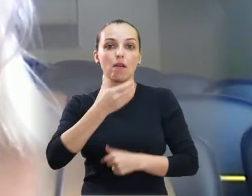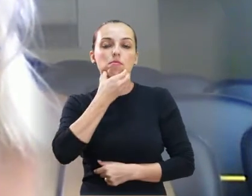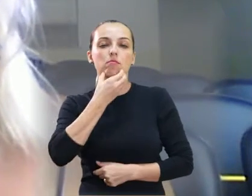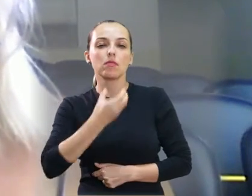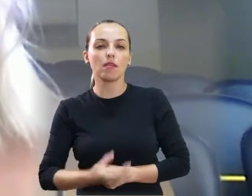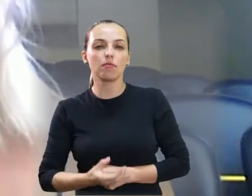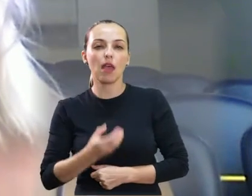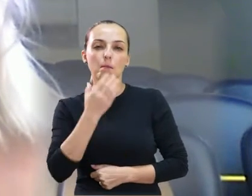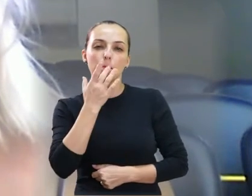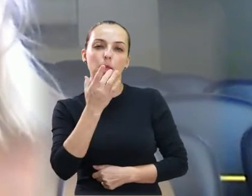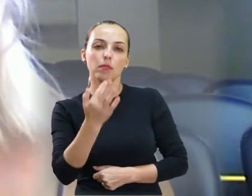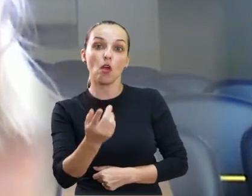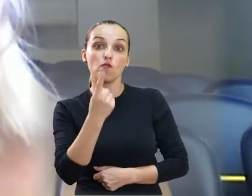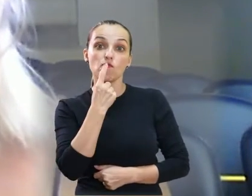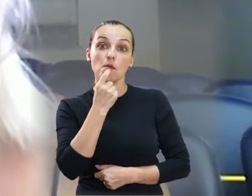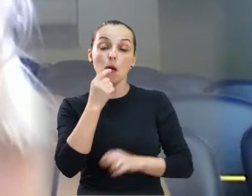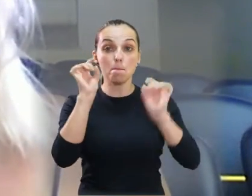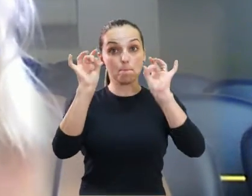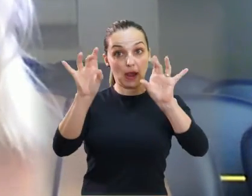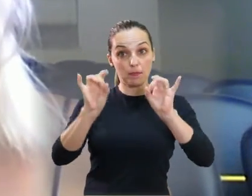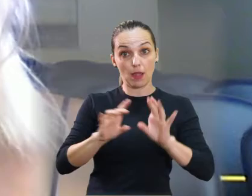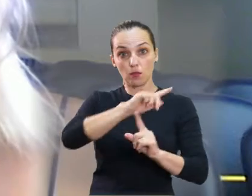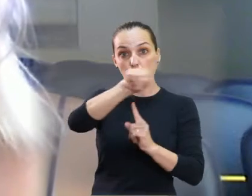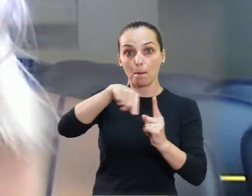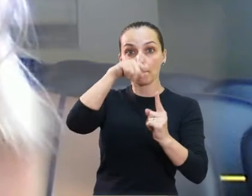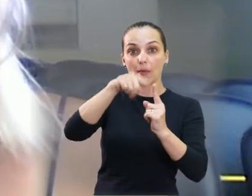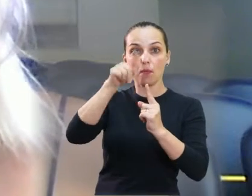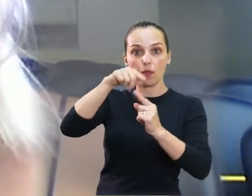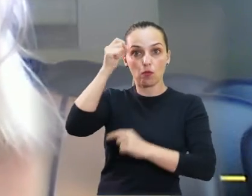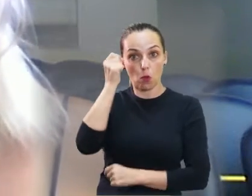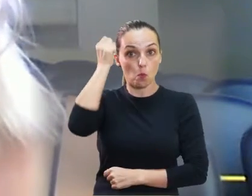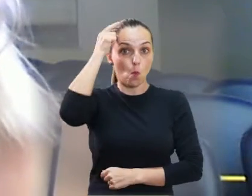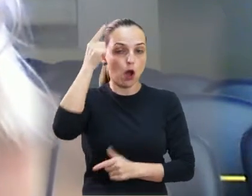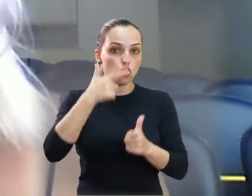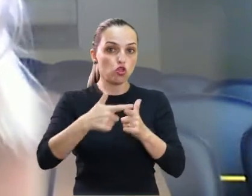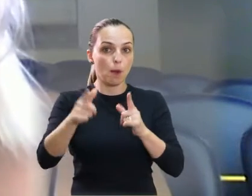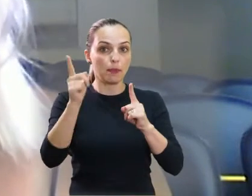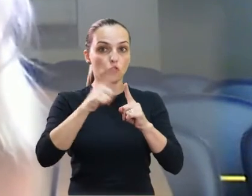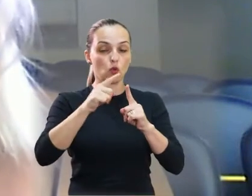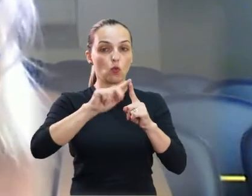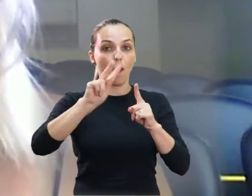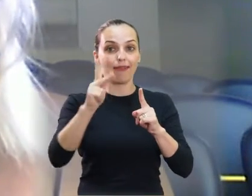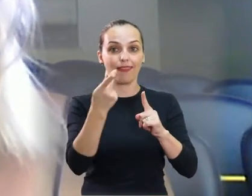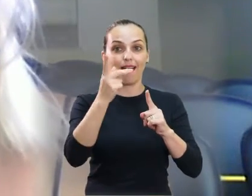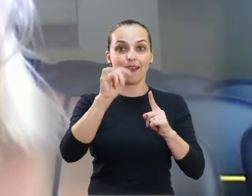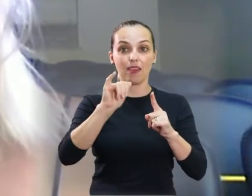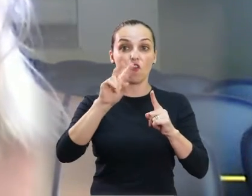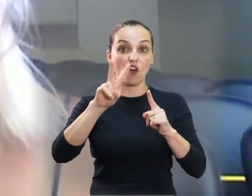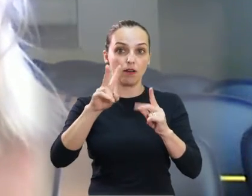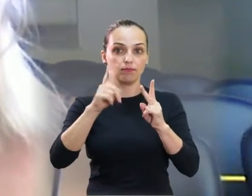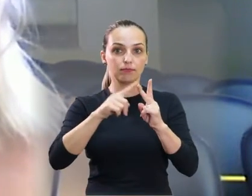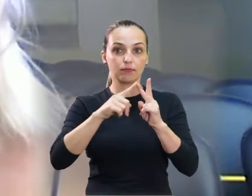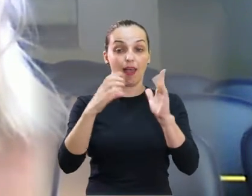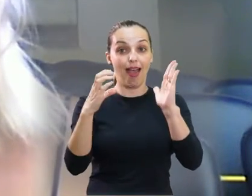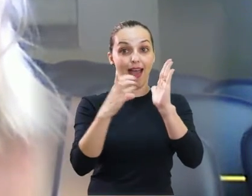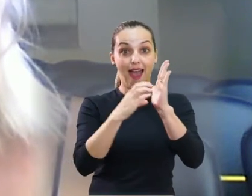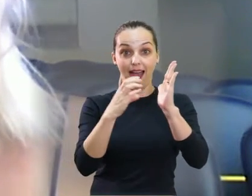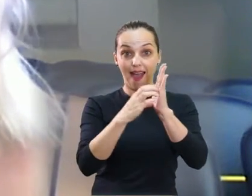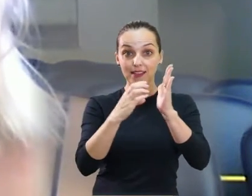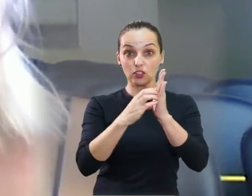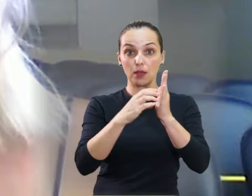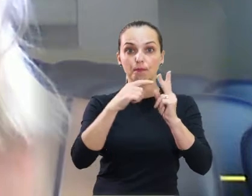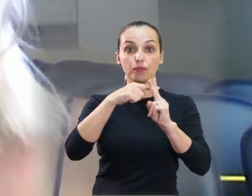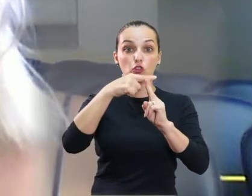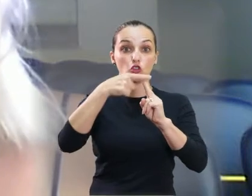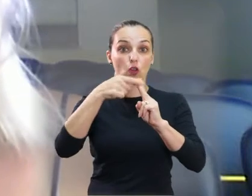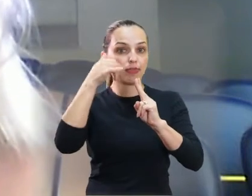objetivo é conscientizar sobre a prevenção ao vírus da imunodeficiência humana, o HIV, e a síndrome da imunodeficiência adquirida,